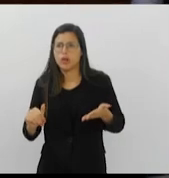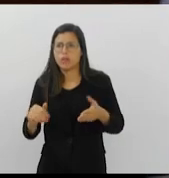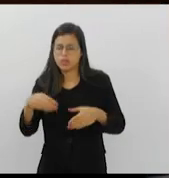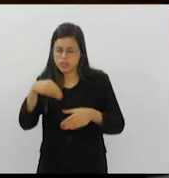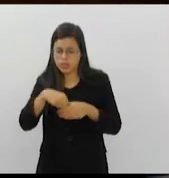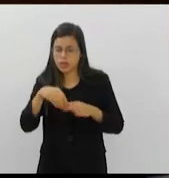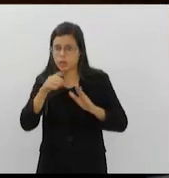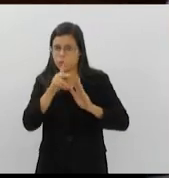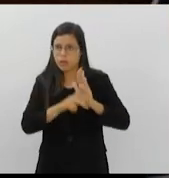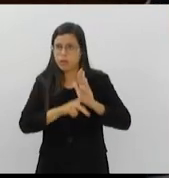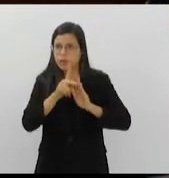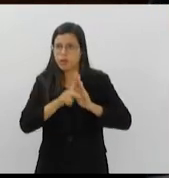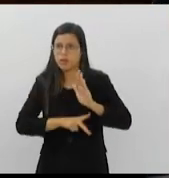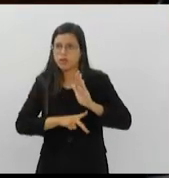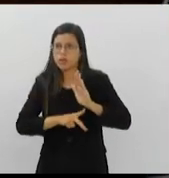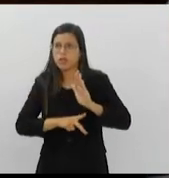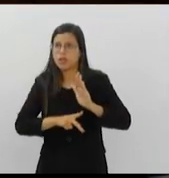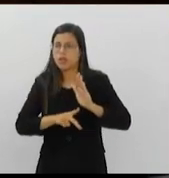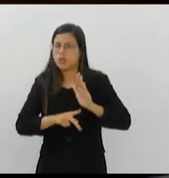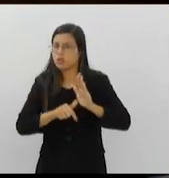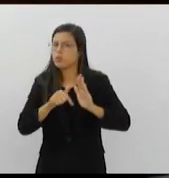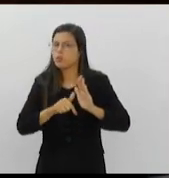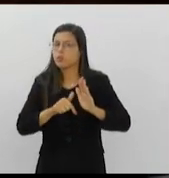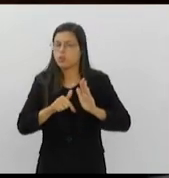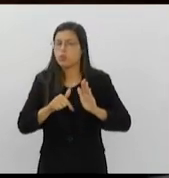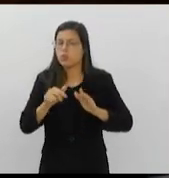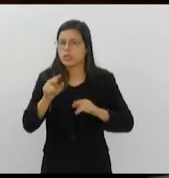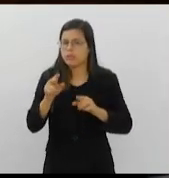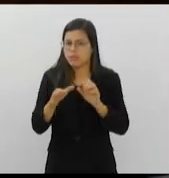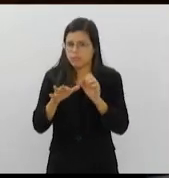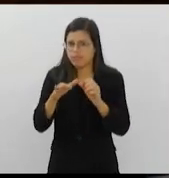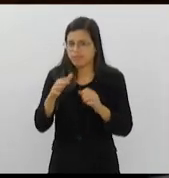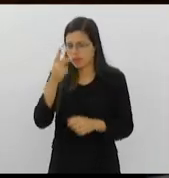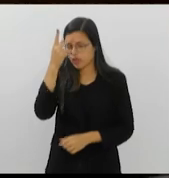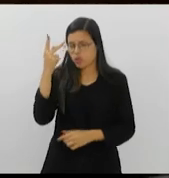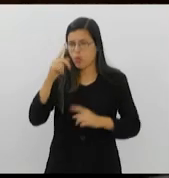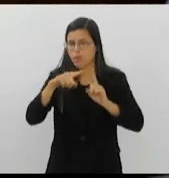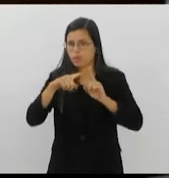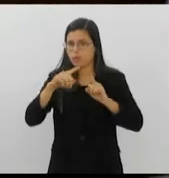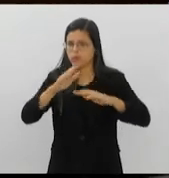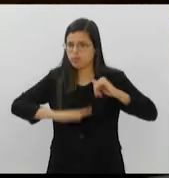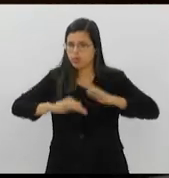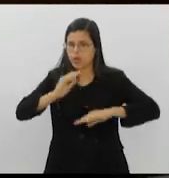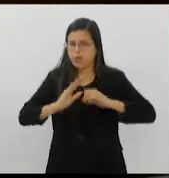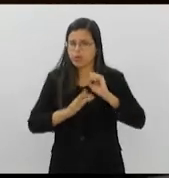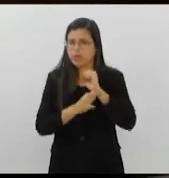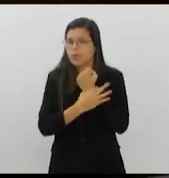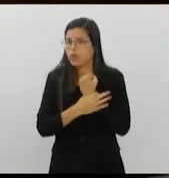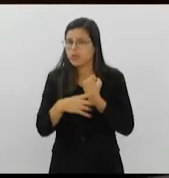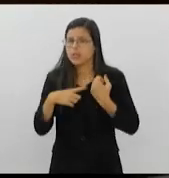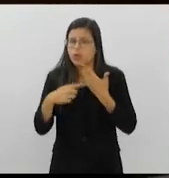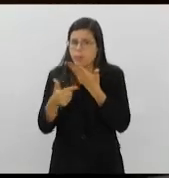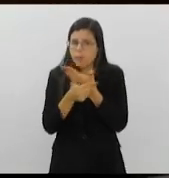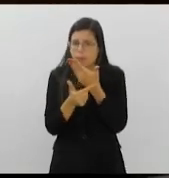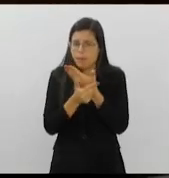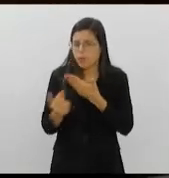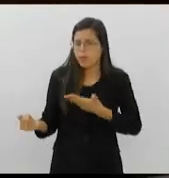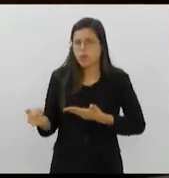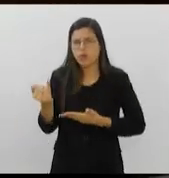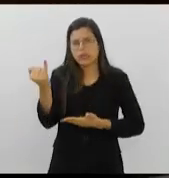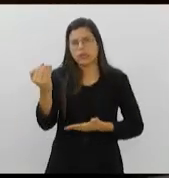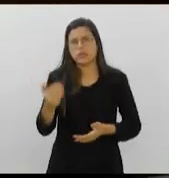projeto, agentes civis de segurança, que tinham um papel fundamental para o funcionamento do projeto. Então é importante, é